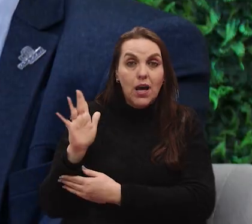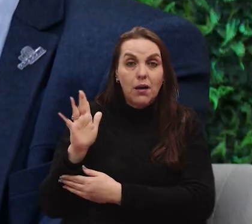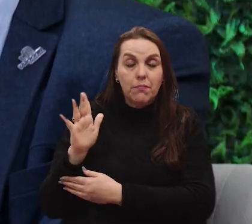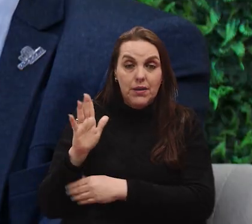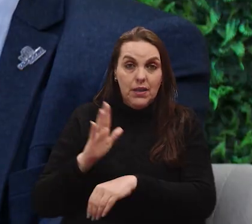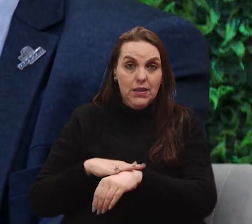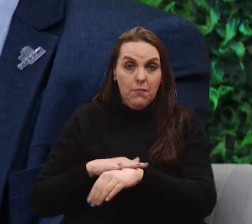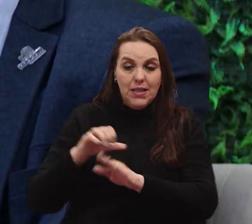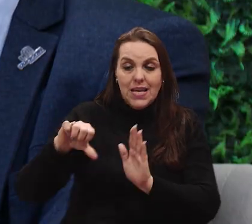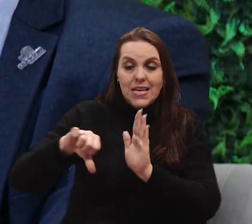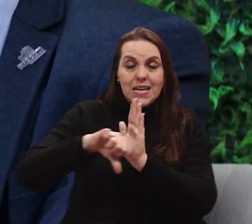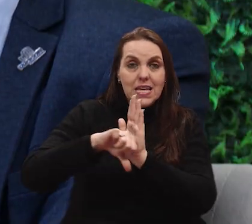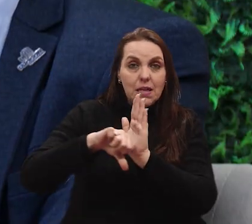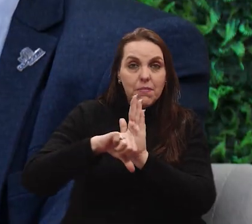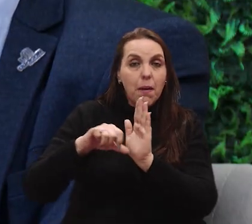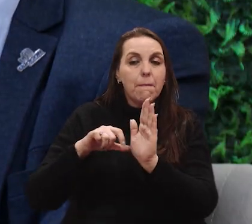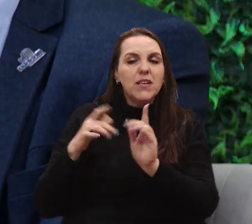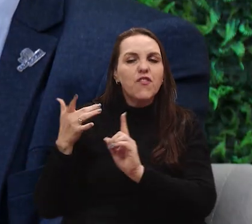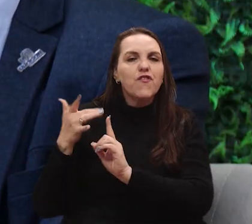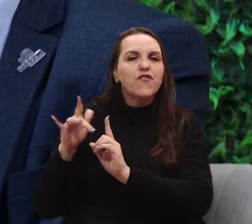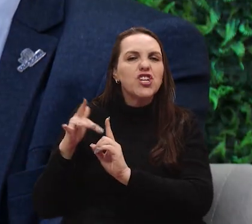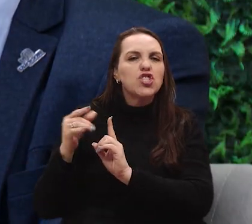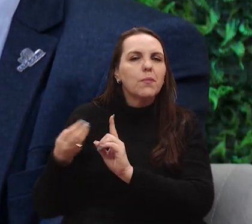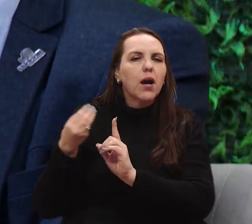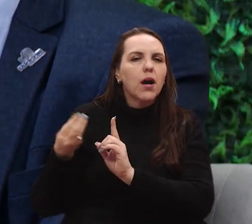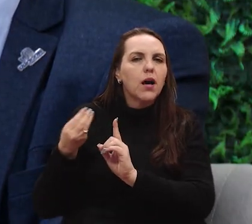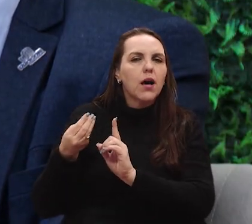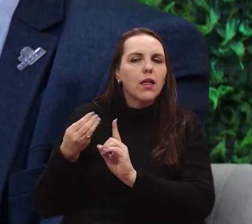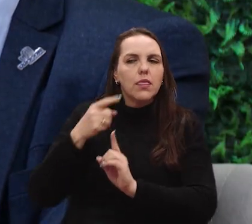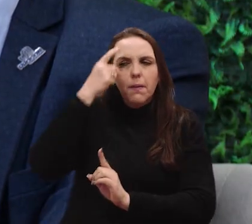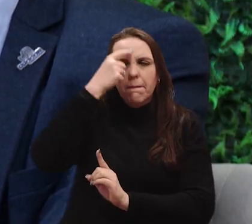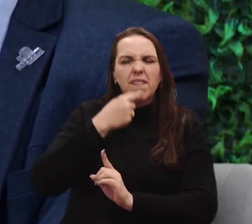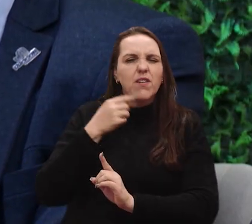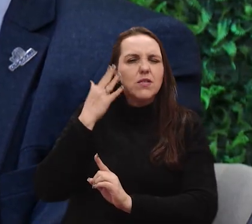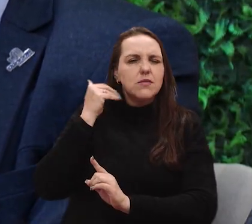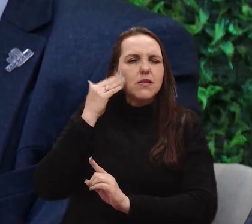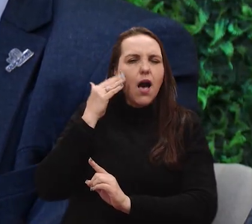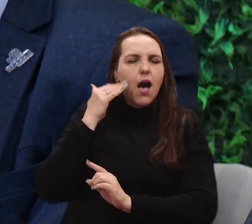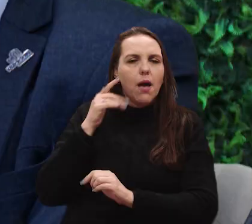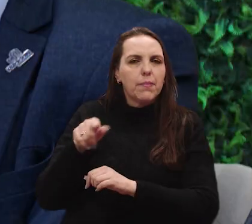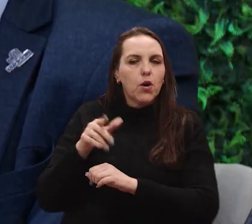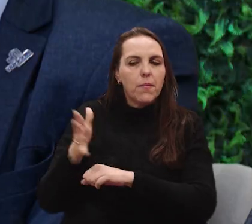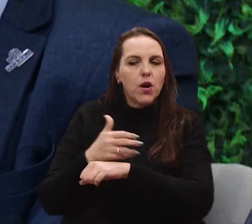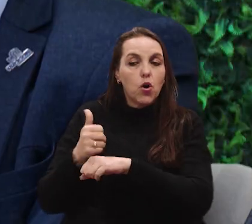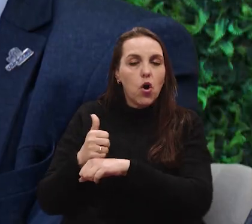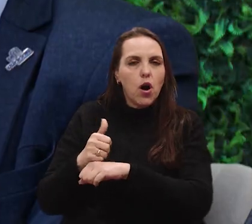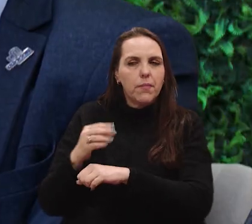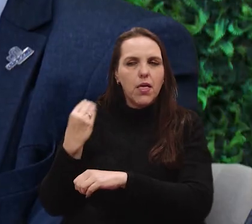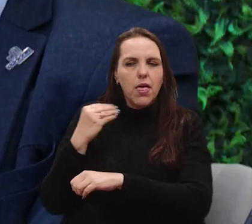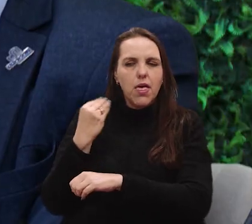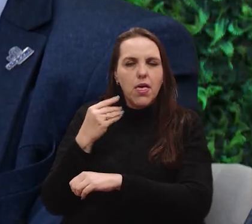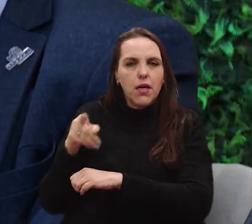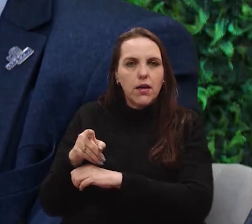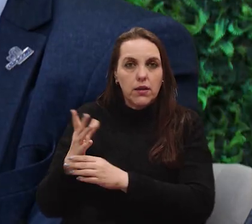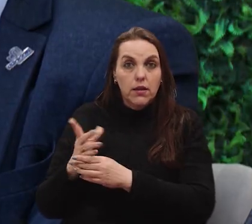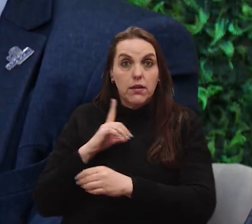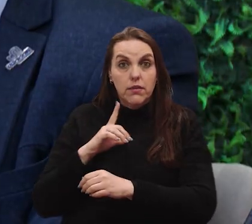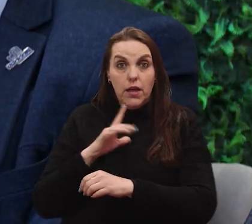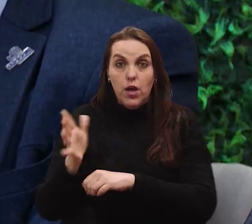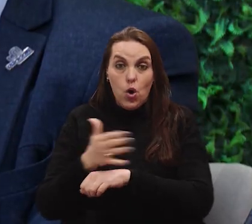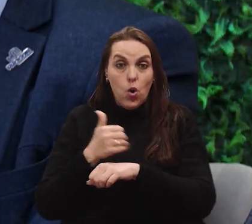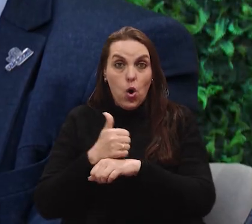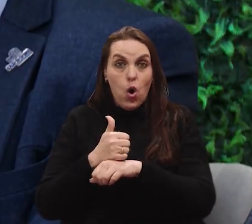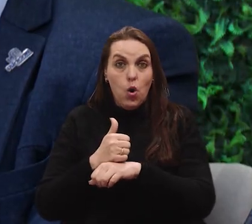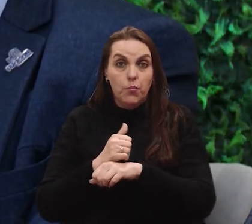questão da vitimologia. Eles têm o perfil de quem vão dar o golpe, até porque ele é sazonal. Tem o golpe do imposto